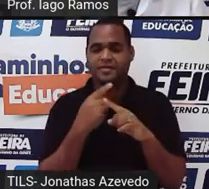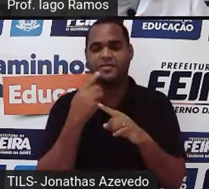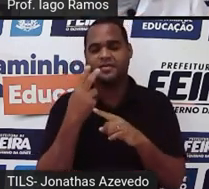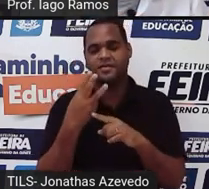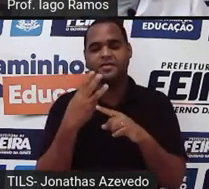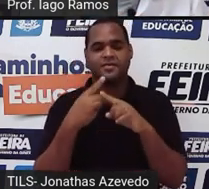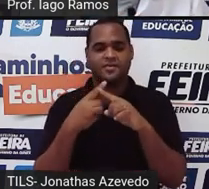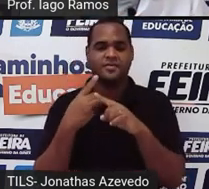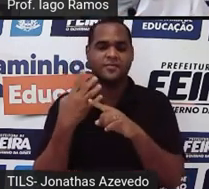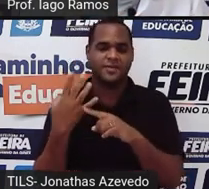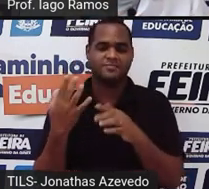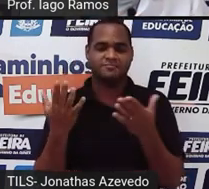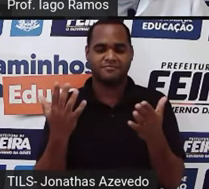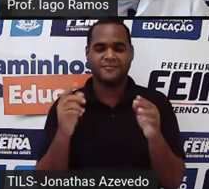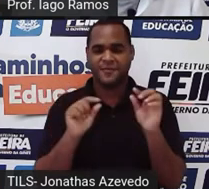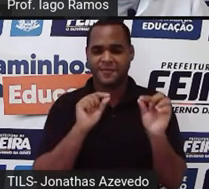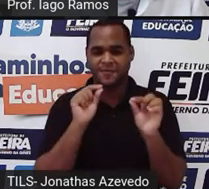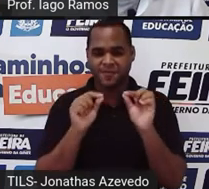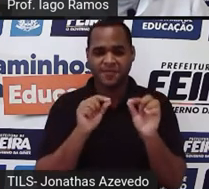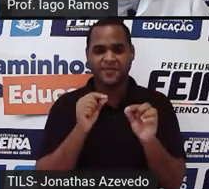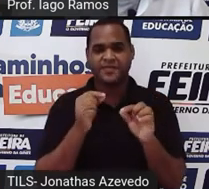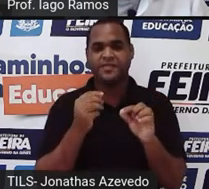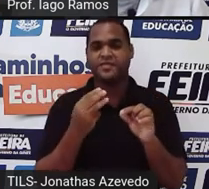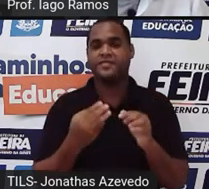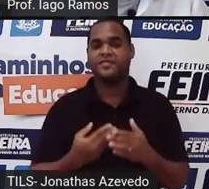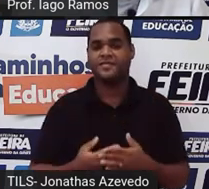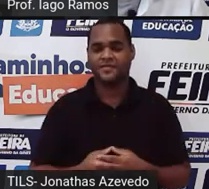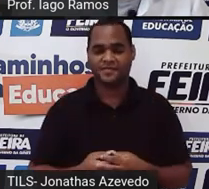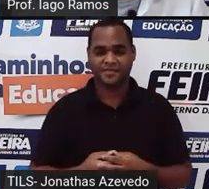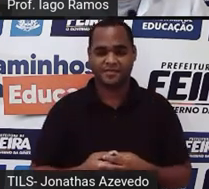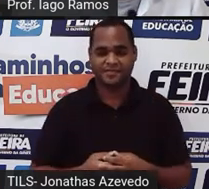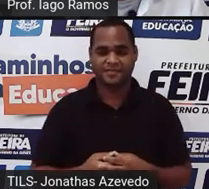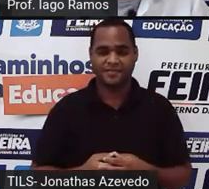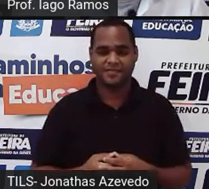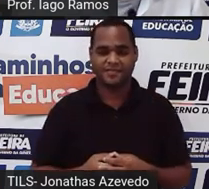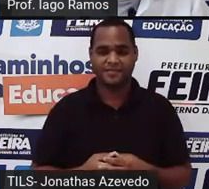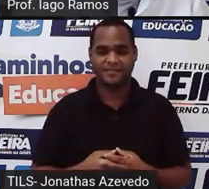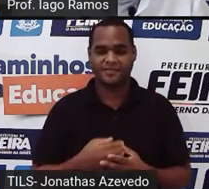bom? Então ali, 3 vezes 3 dá 9.